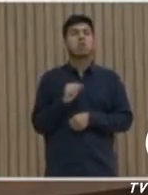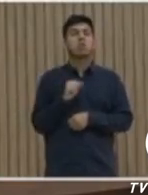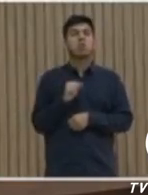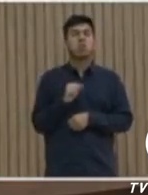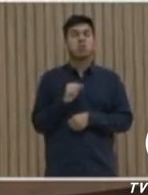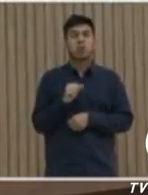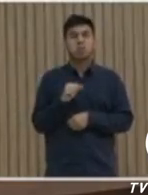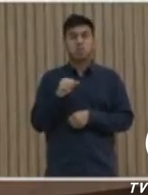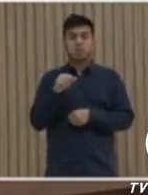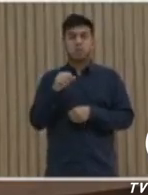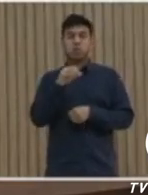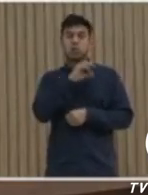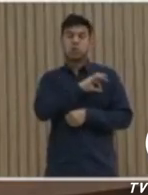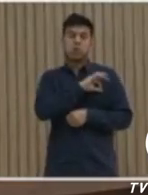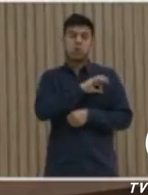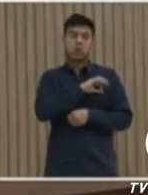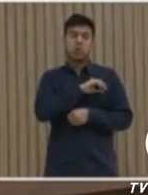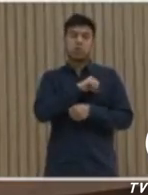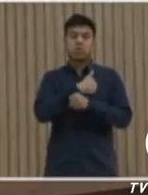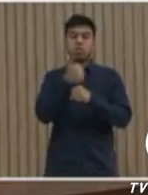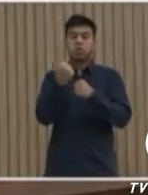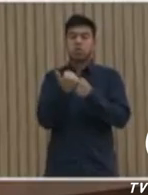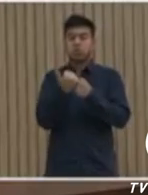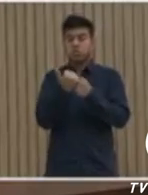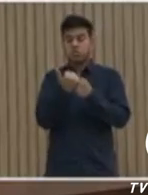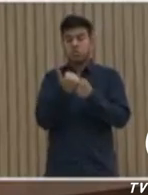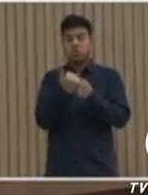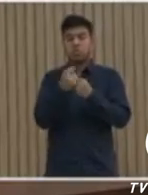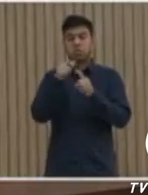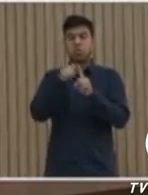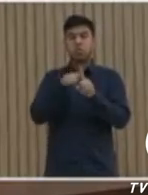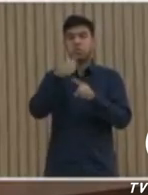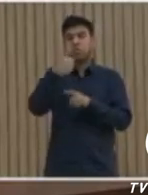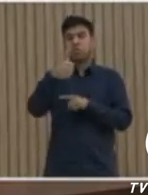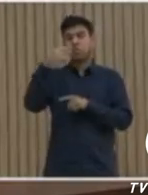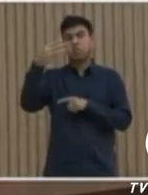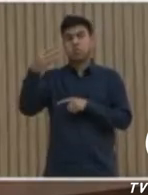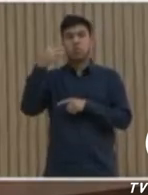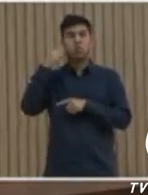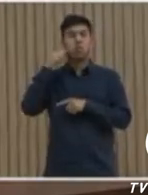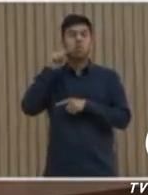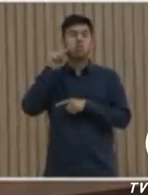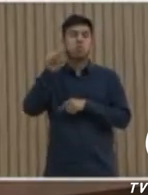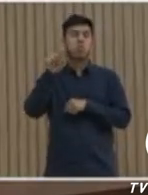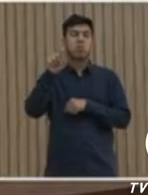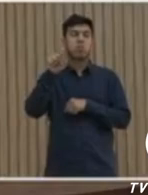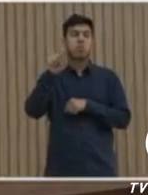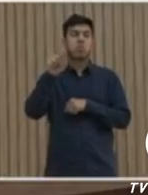subsídio mensal do vice-prefeito eh R 1.7